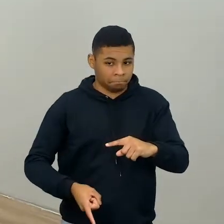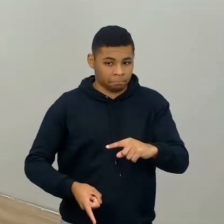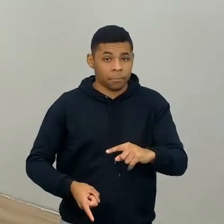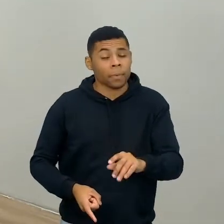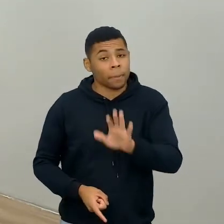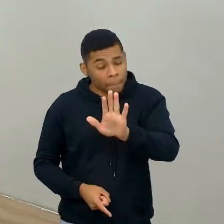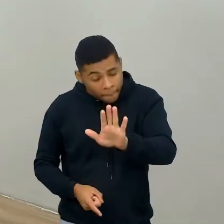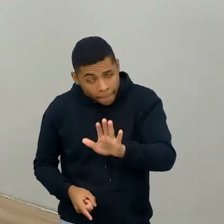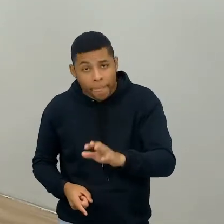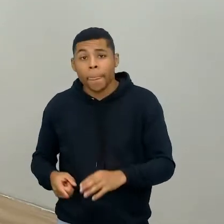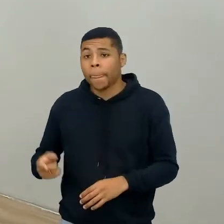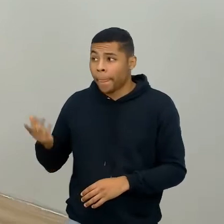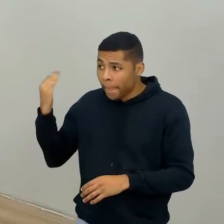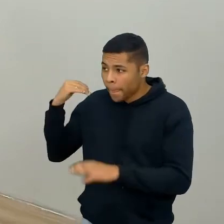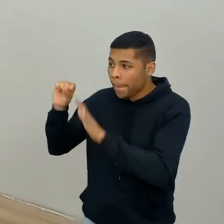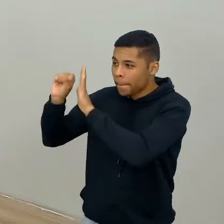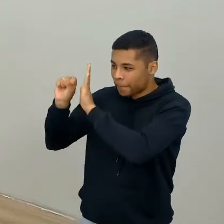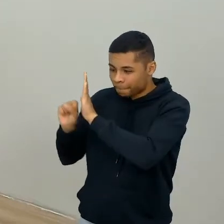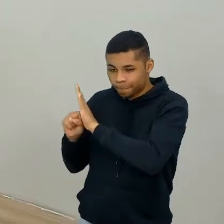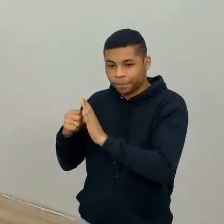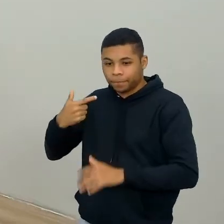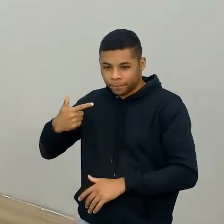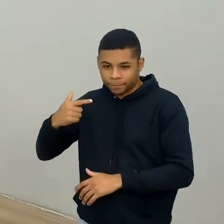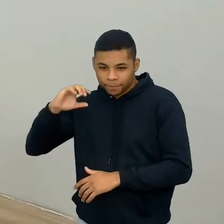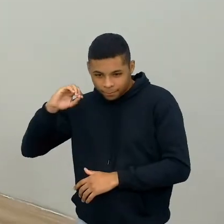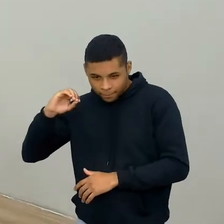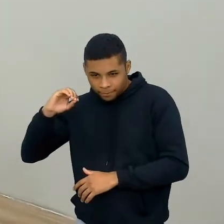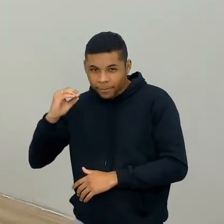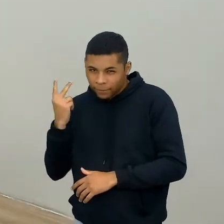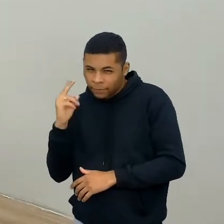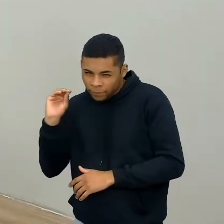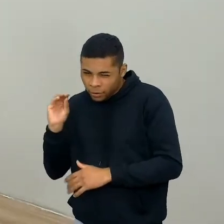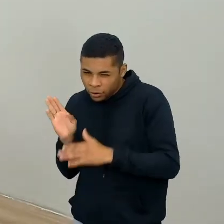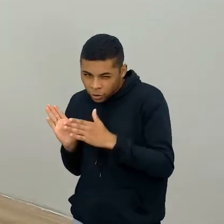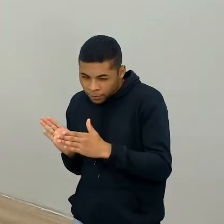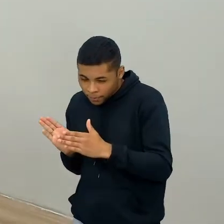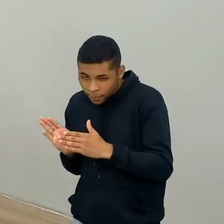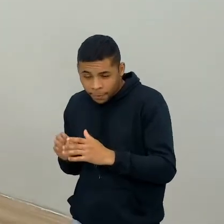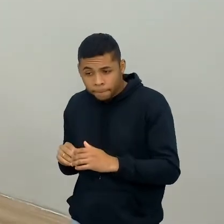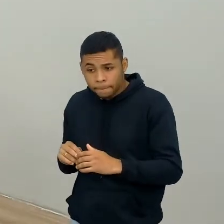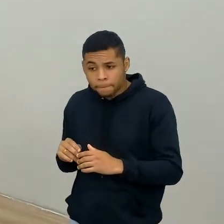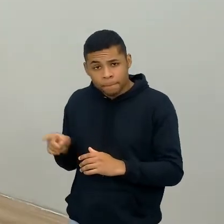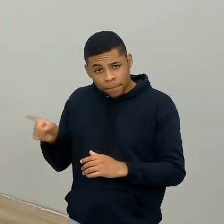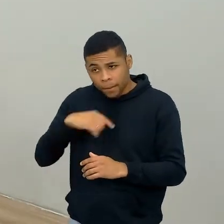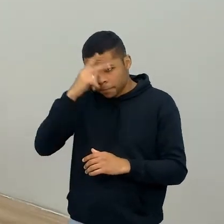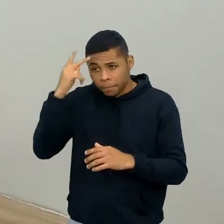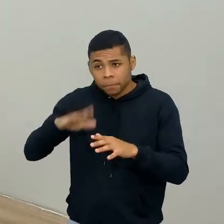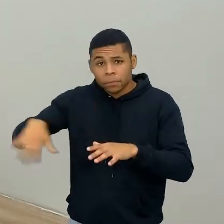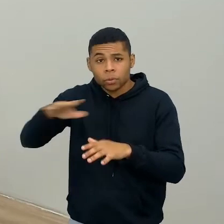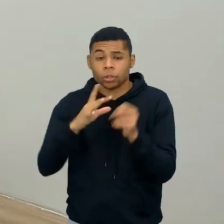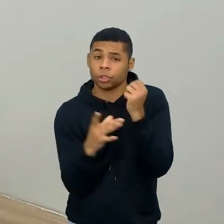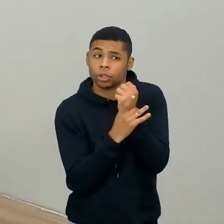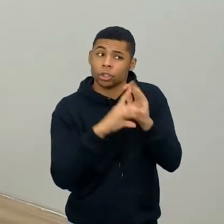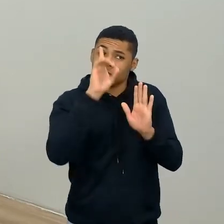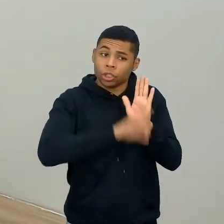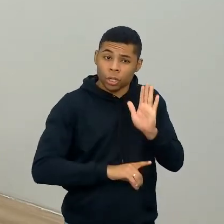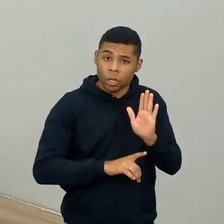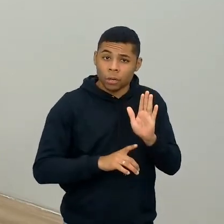Mas, ao longo do século XX, as noções de cidadania foram aumentando. Não é só o direito à